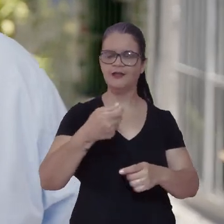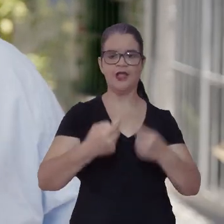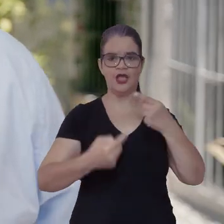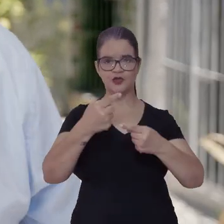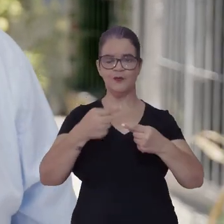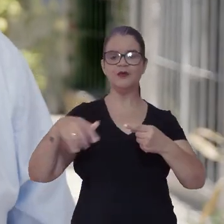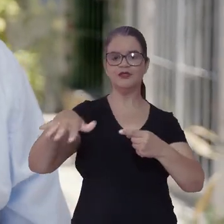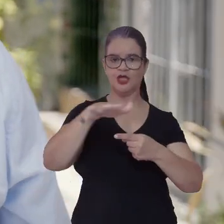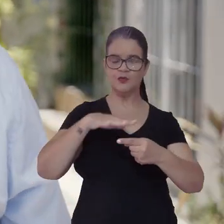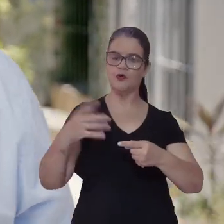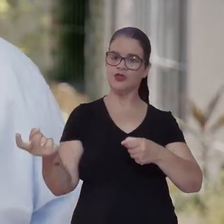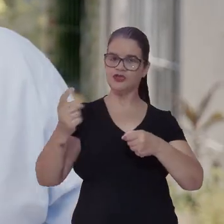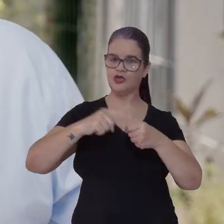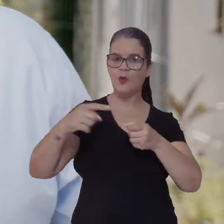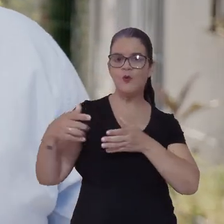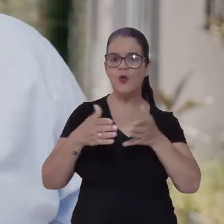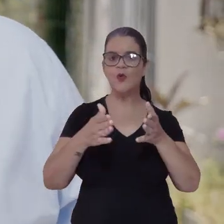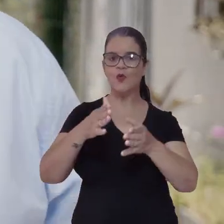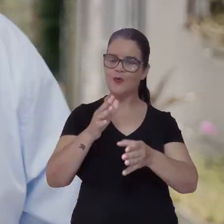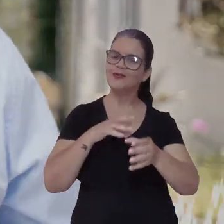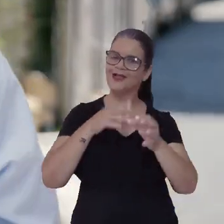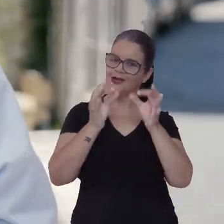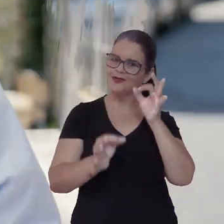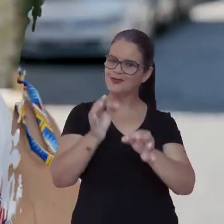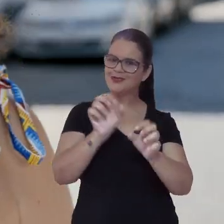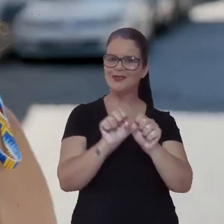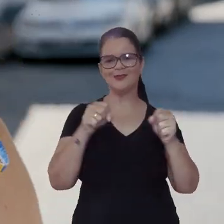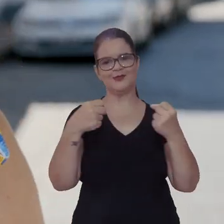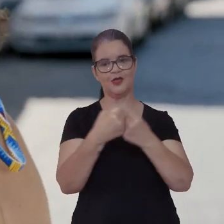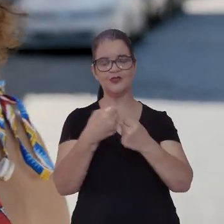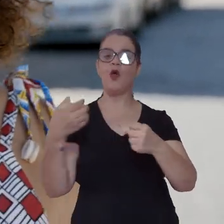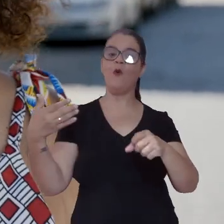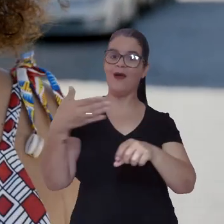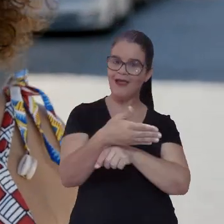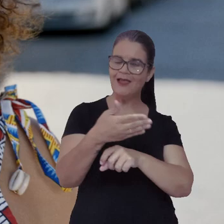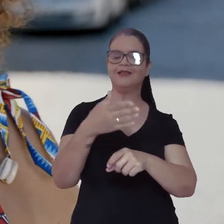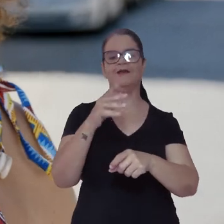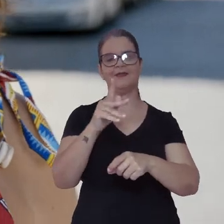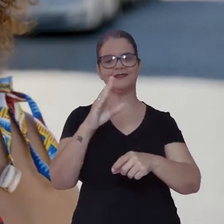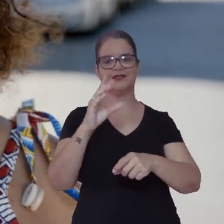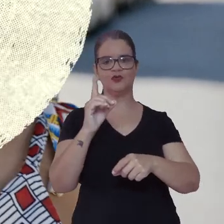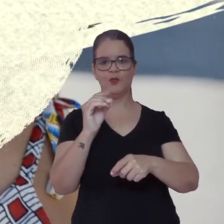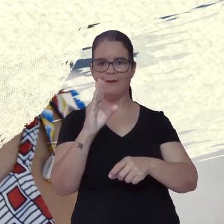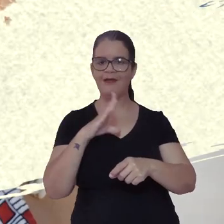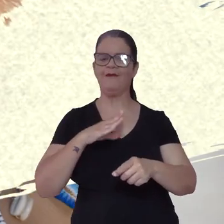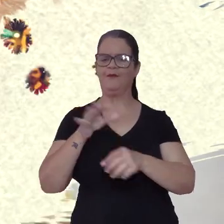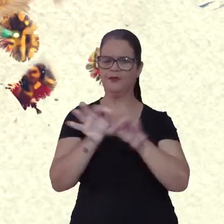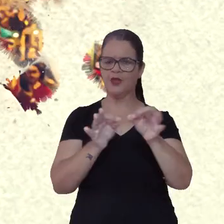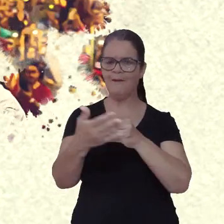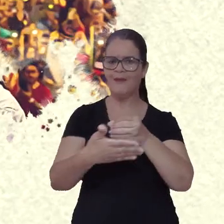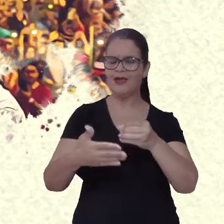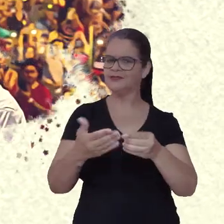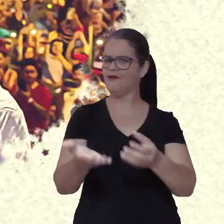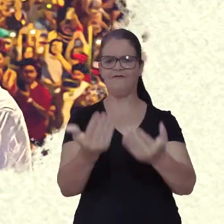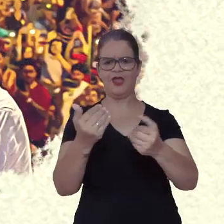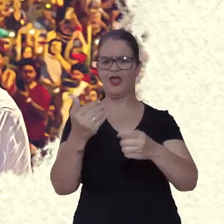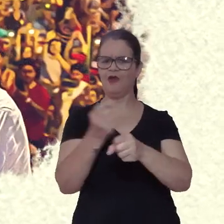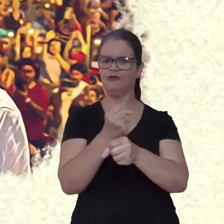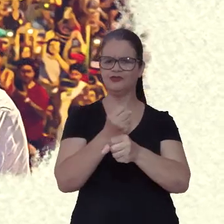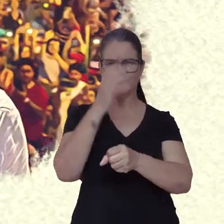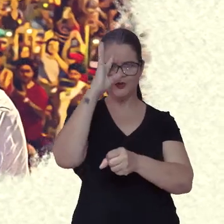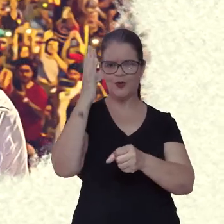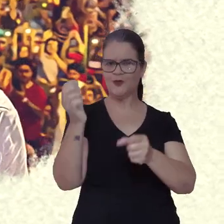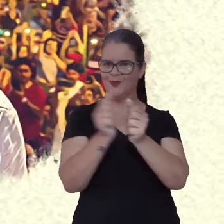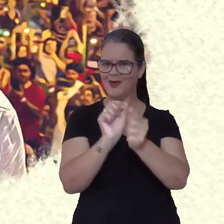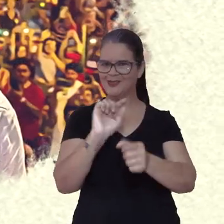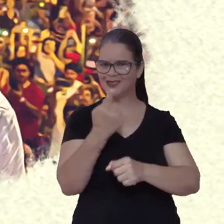e as políticas públicas retomam o rumo da justiça social. Entre no PCdoB, monte uma base e vem construir esse sonho com a